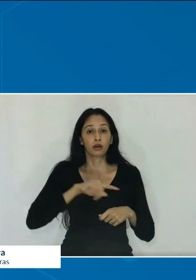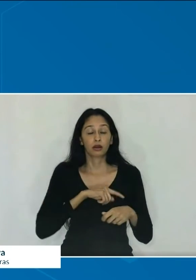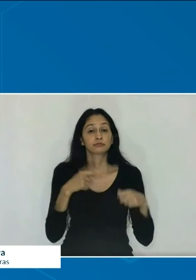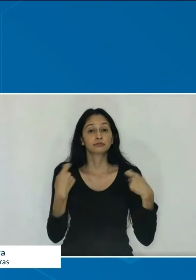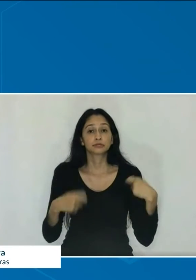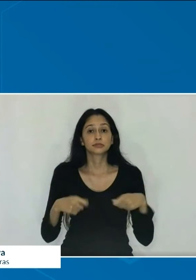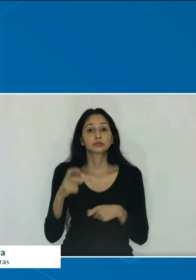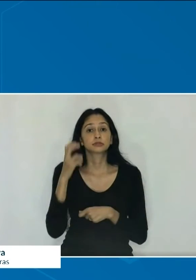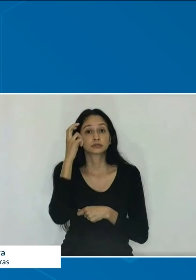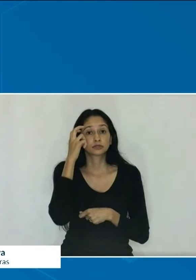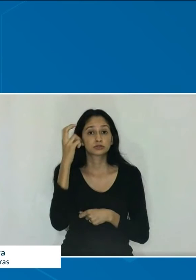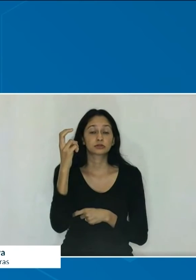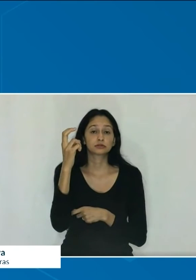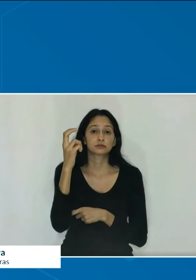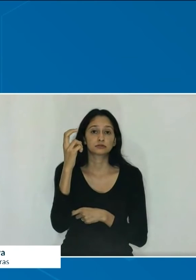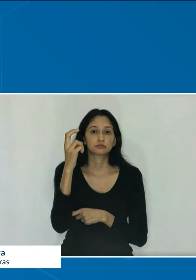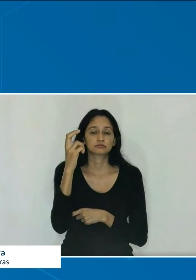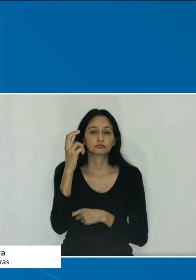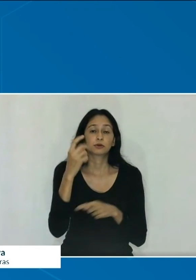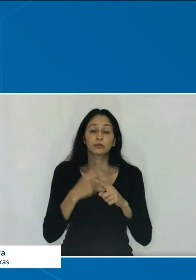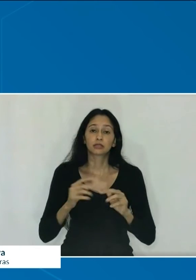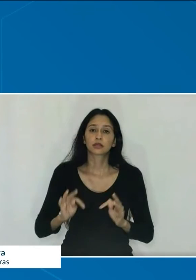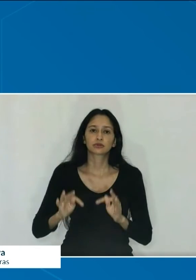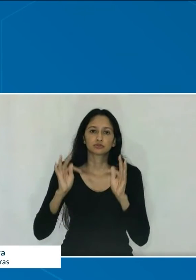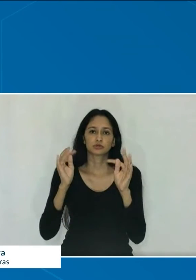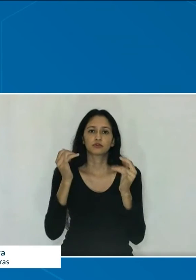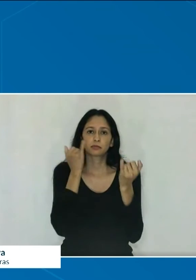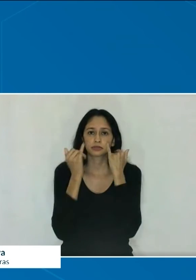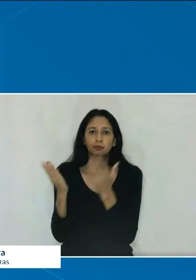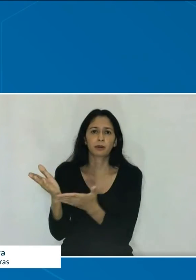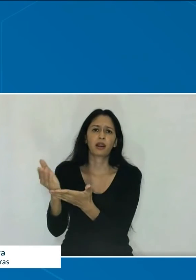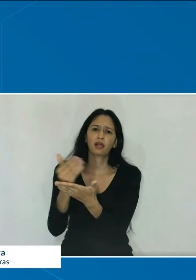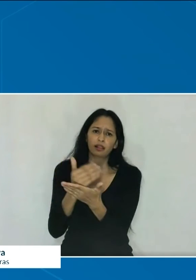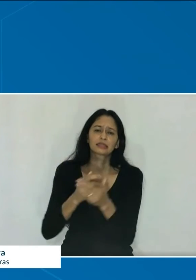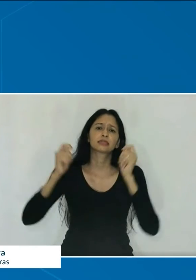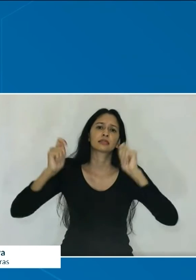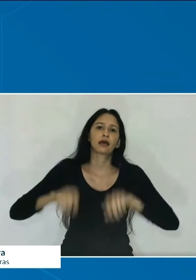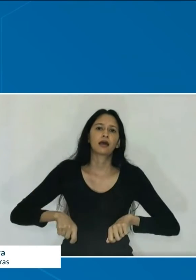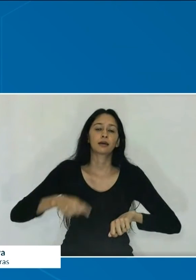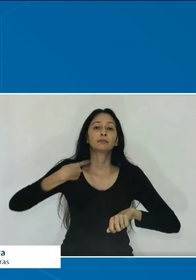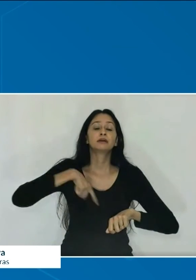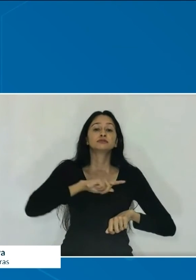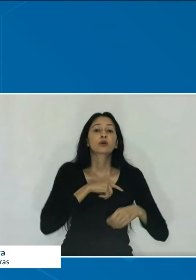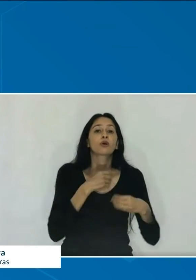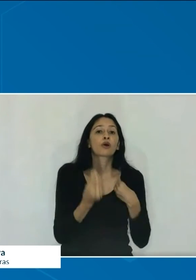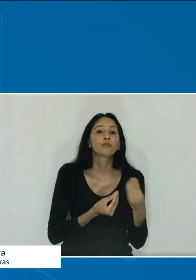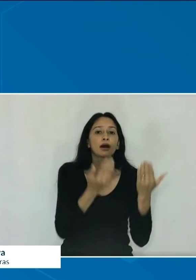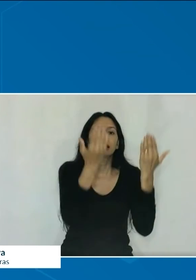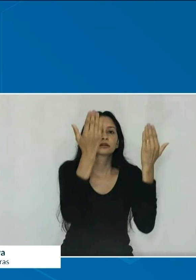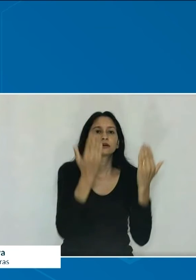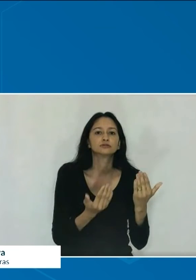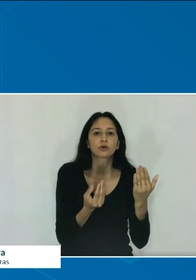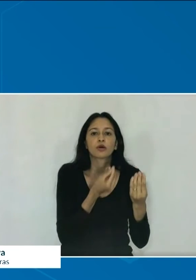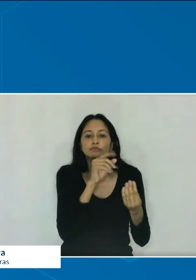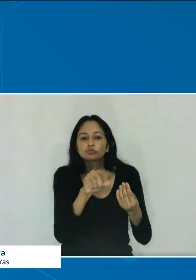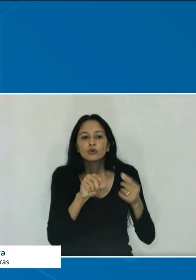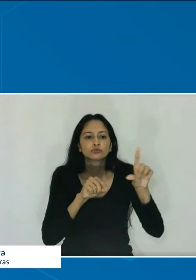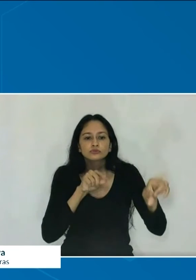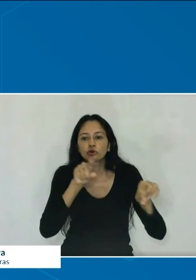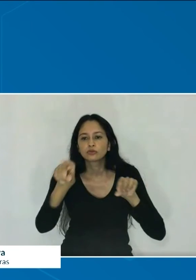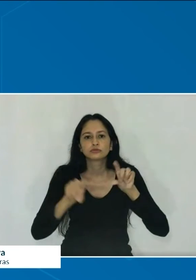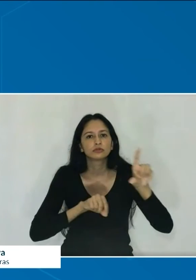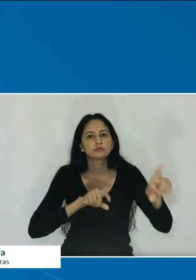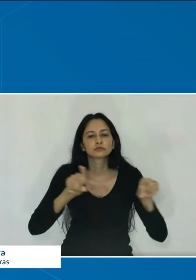nessa informação. Porque tecnologia para coletar dados hoje não falta. O que falta é nós saber como utilizar essas informações para